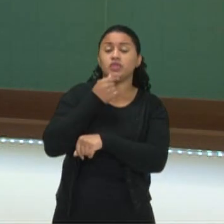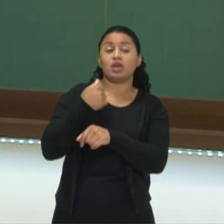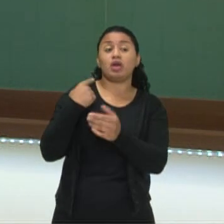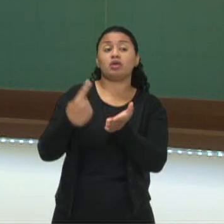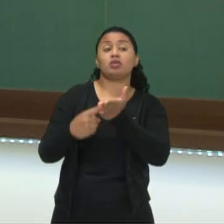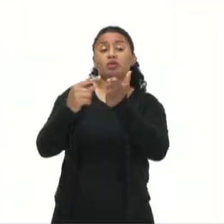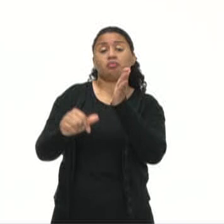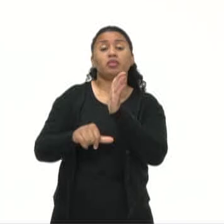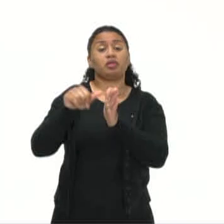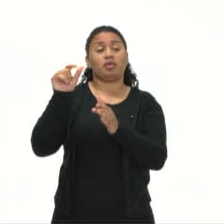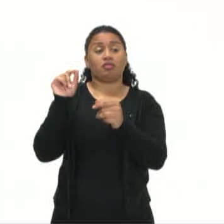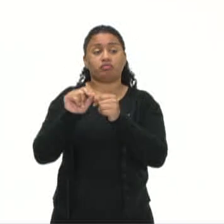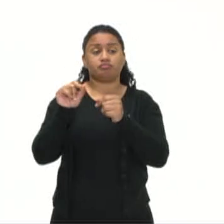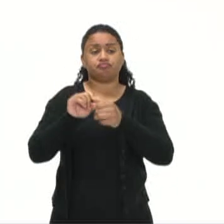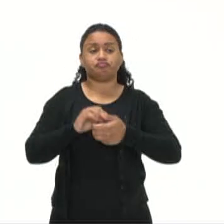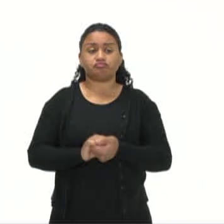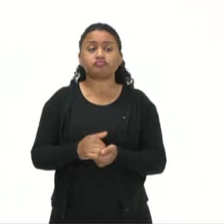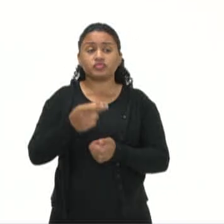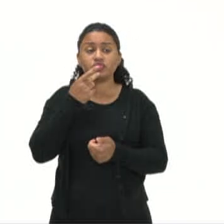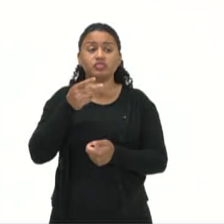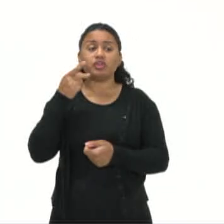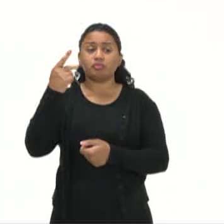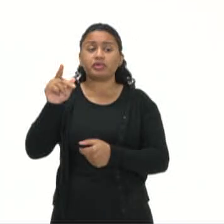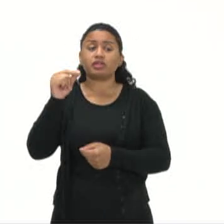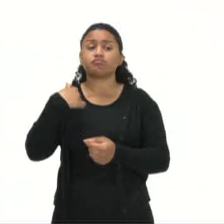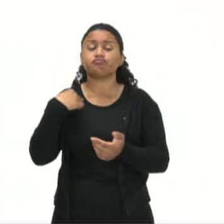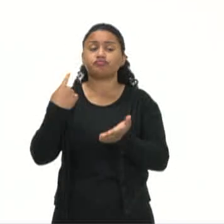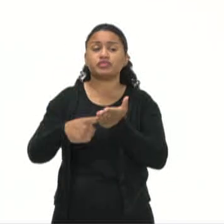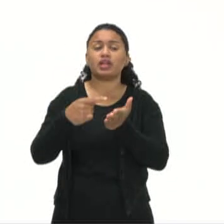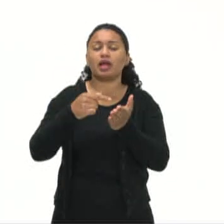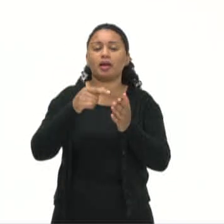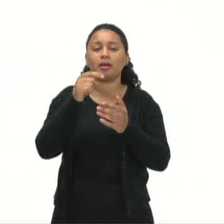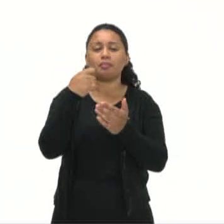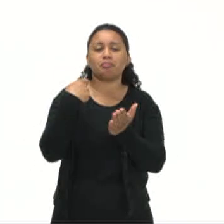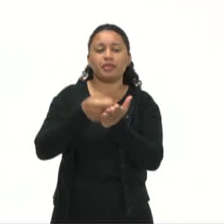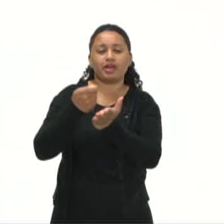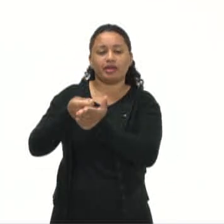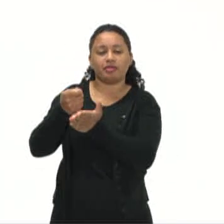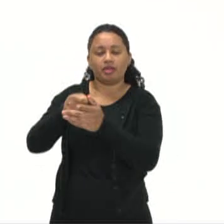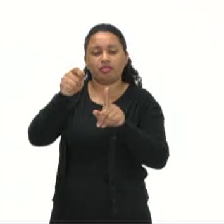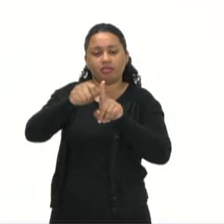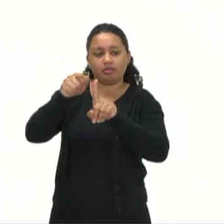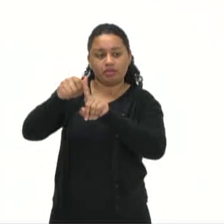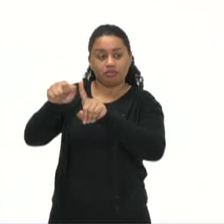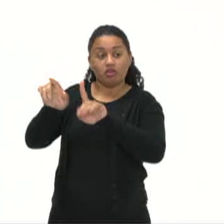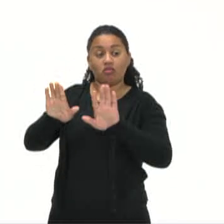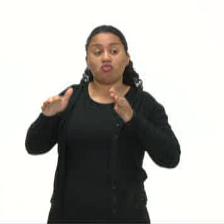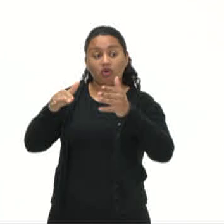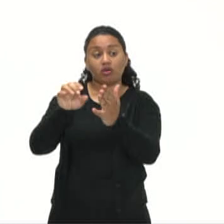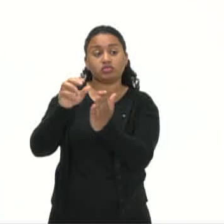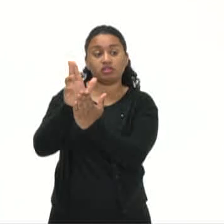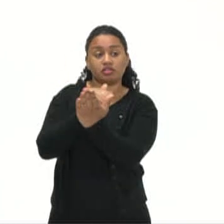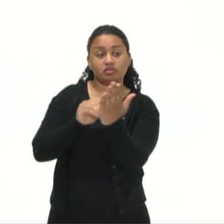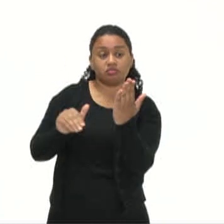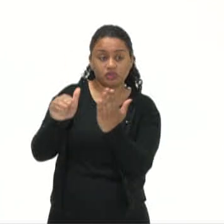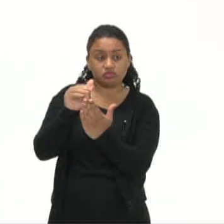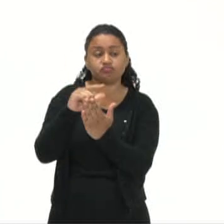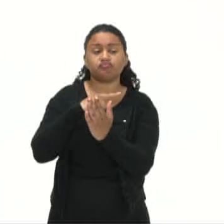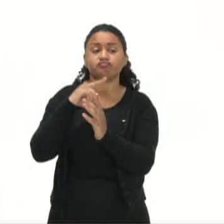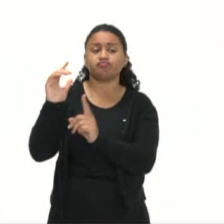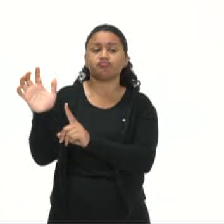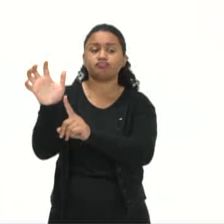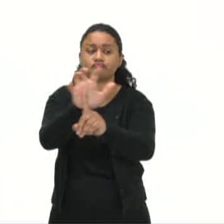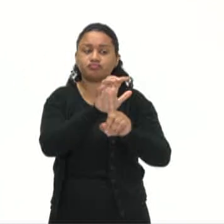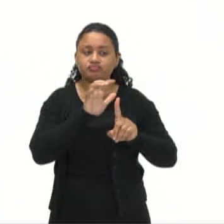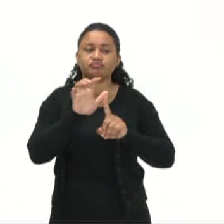com ele. Oferece um contrato a Pollock vinculado a uma produção mensal. Dessa forma, ele pode se dedicar só à pintura. Ele tinha como influência o